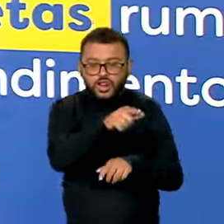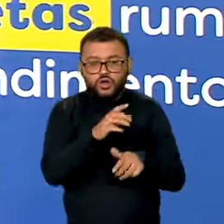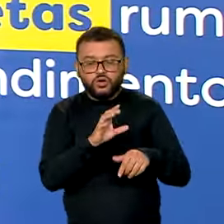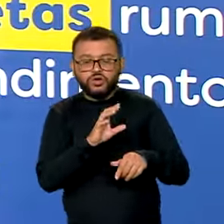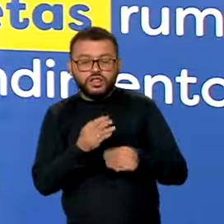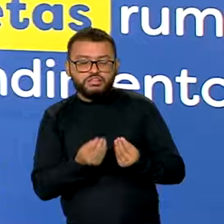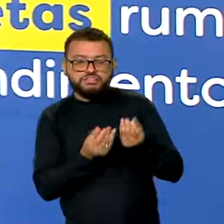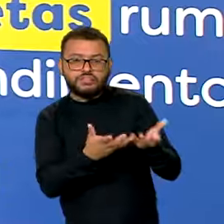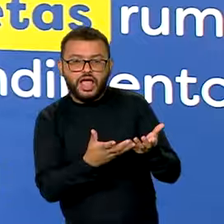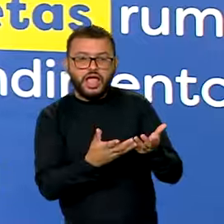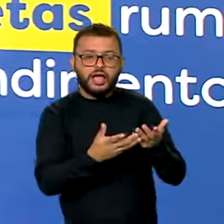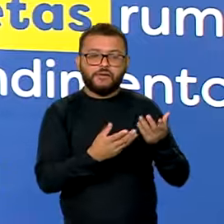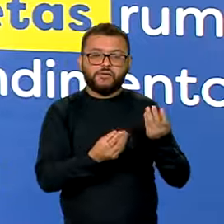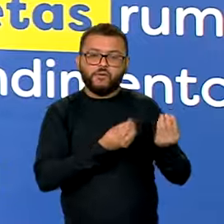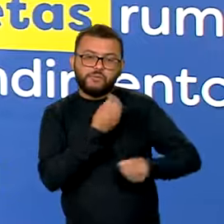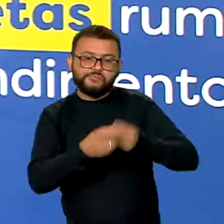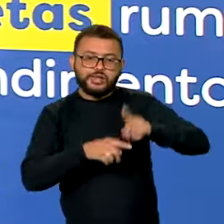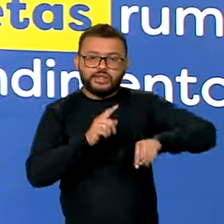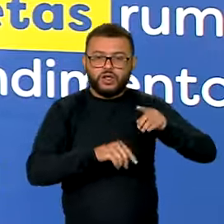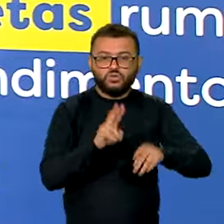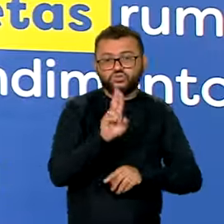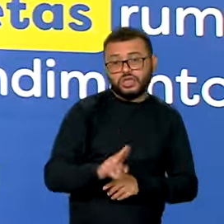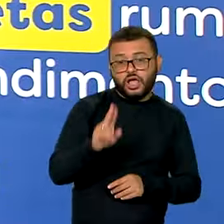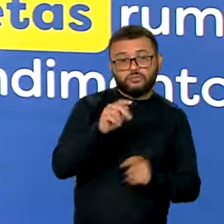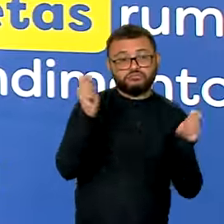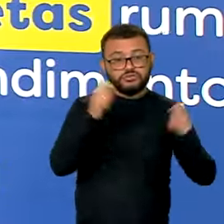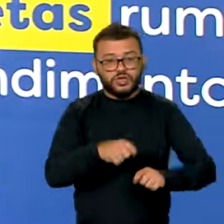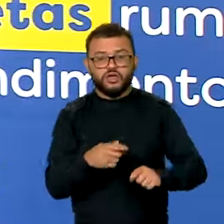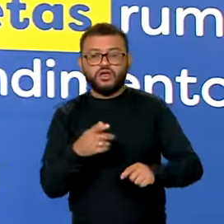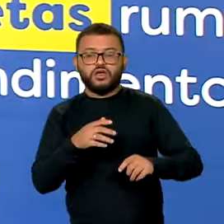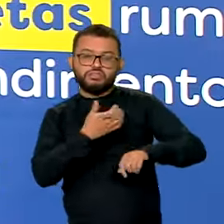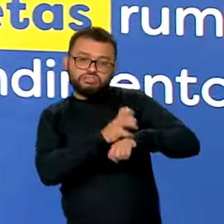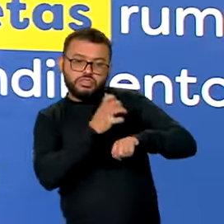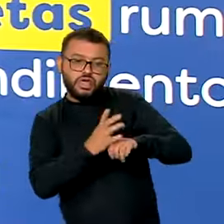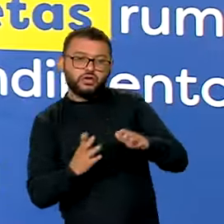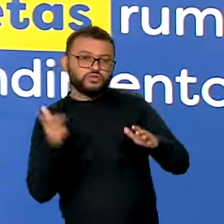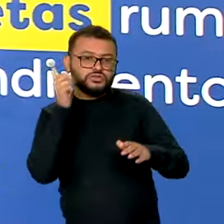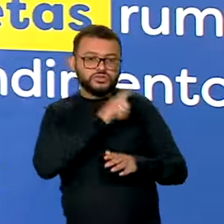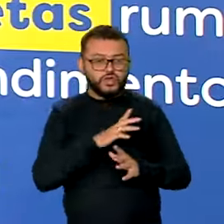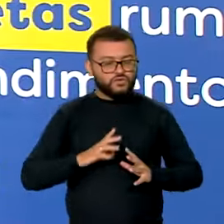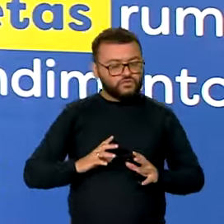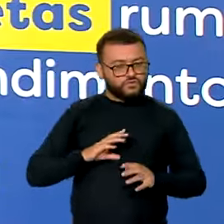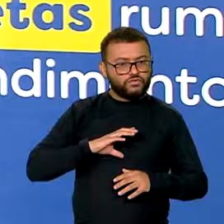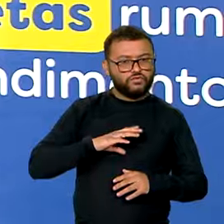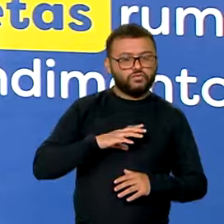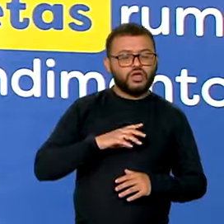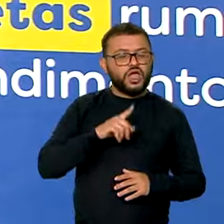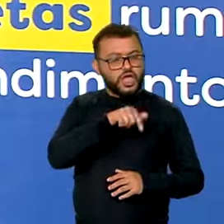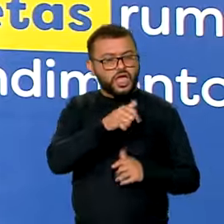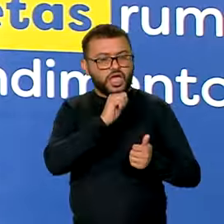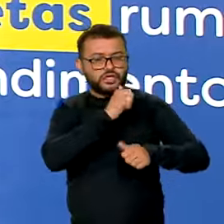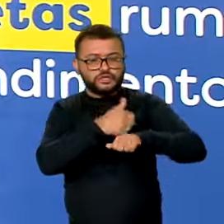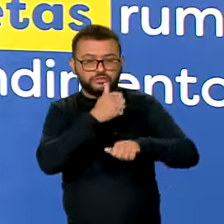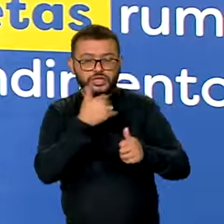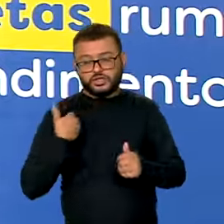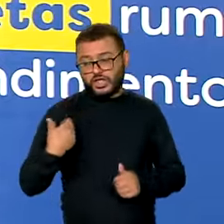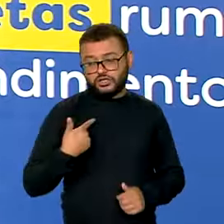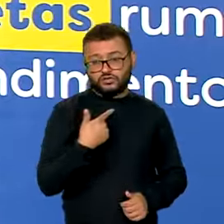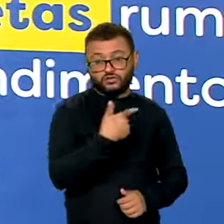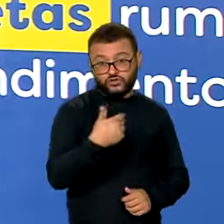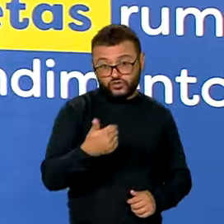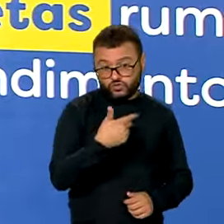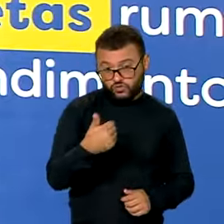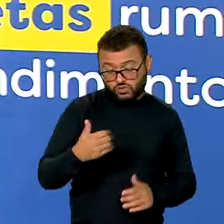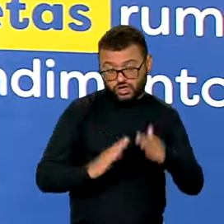ele todas as condições de treinamento para que ele possa, né, estar apto a chegar num alto rendimento. São atletas até 21 anos que